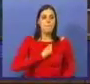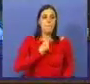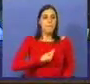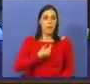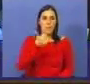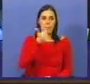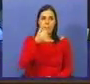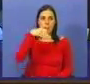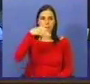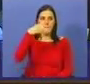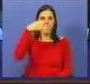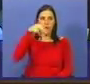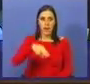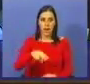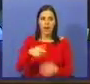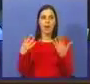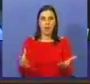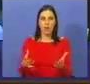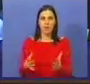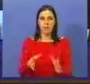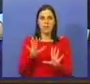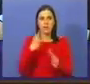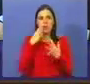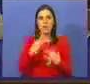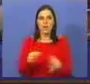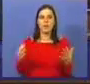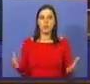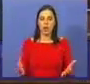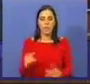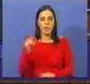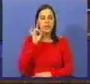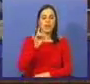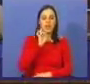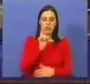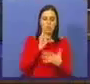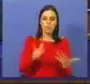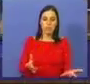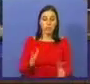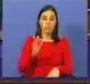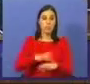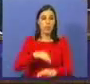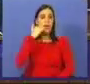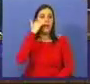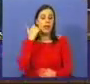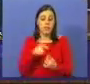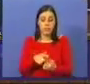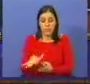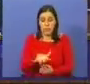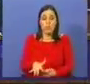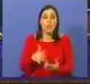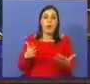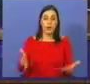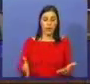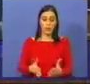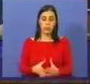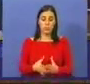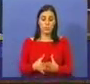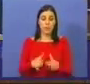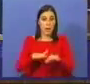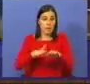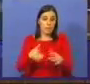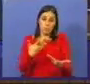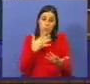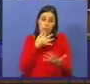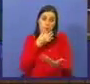preocupações com o BPN e com o caso BPN são naturalmente importantíssimas, dada a gravidade do caso que está em cima da